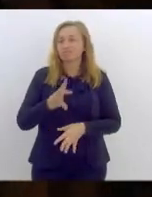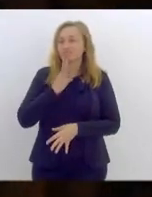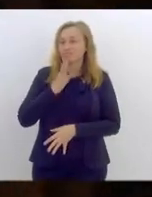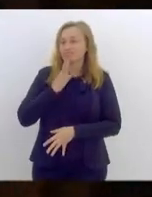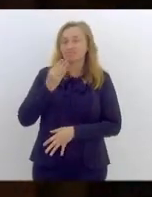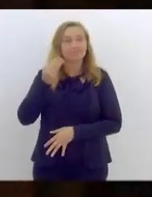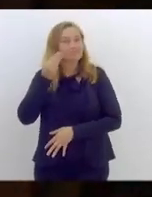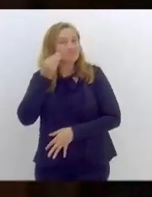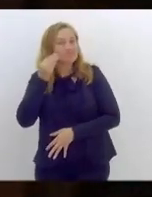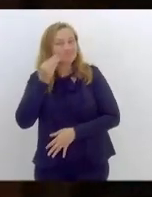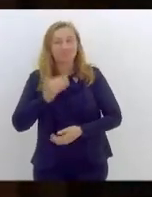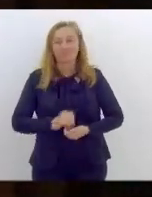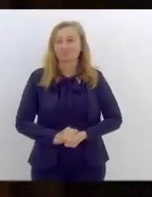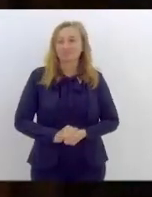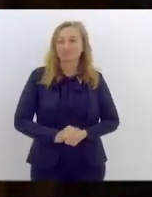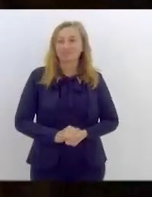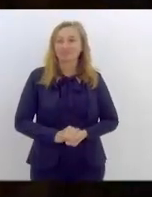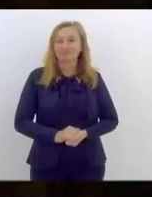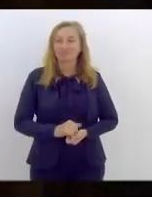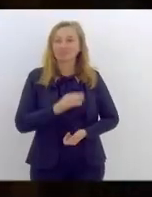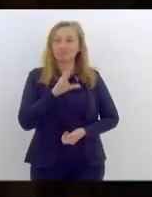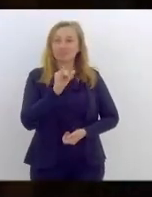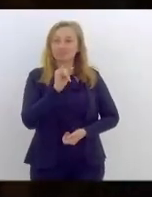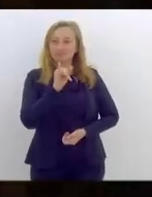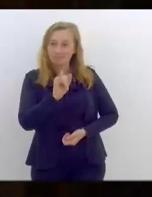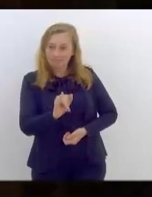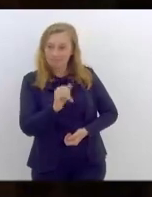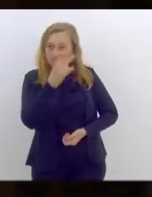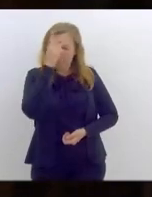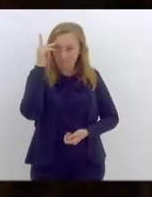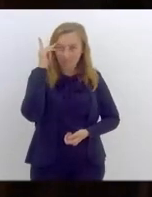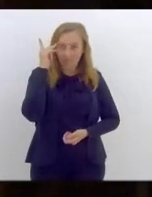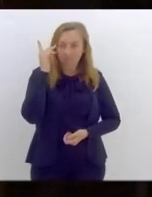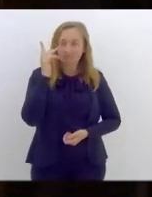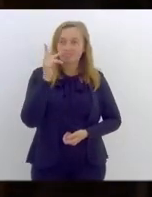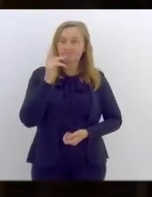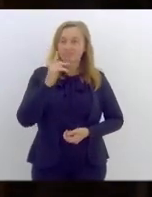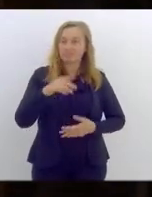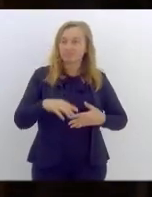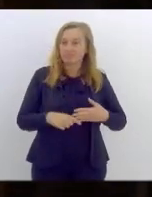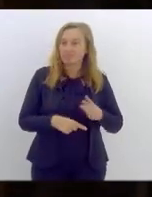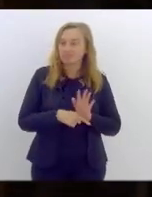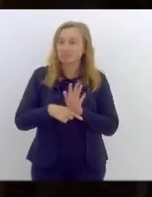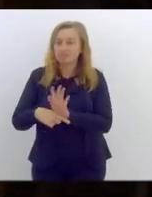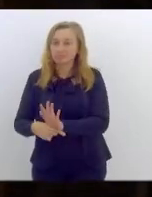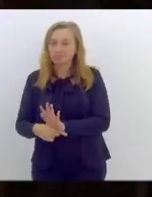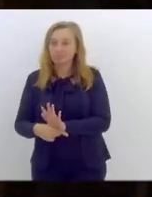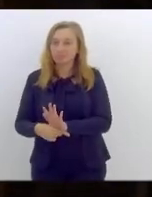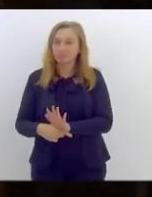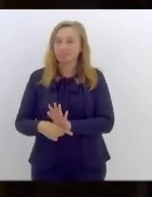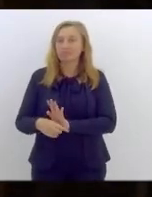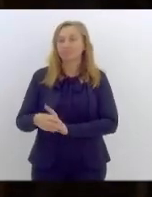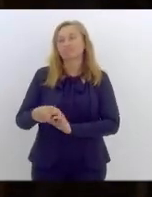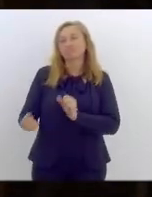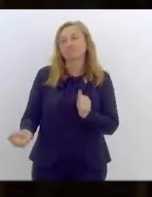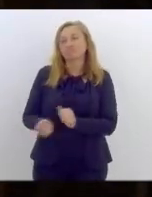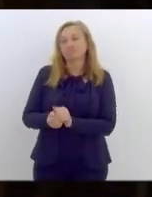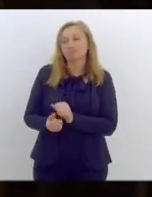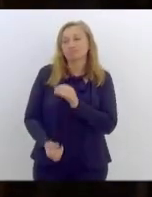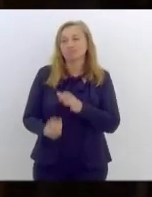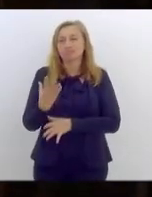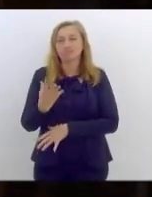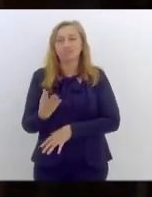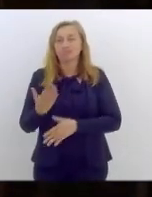Mônica. Né? Através do Kainan, foi a pessoa que me fez chegar até Mônica e a gente pôde construir muita coisa junto. Então, agradecer as